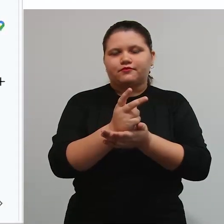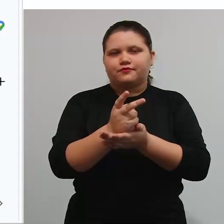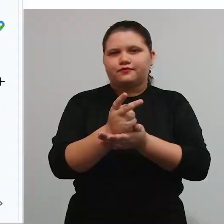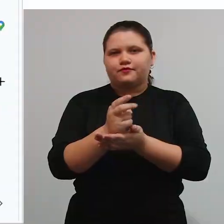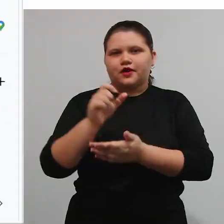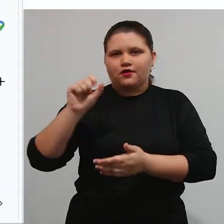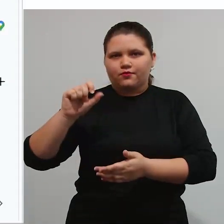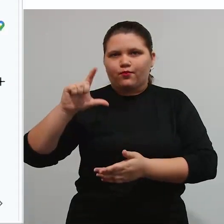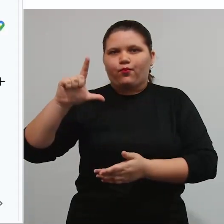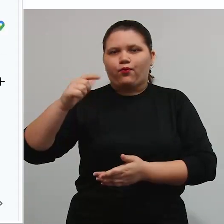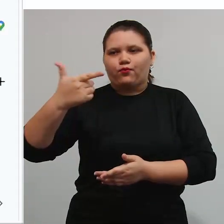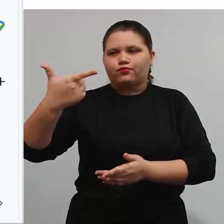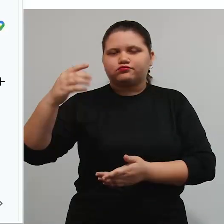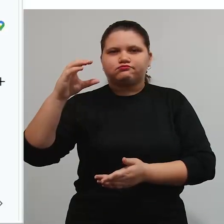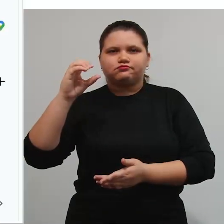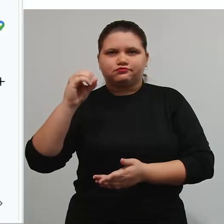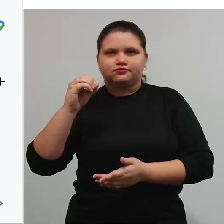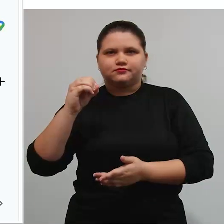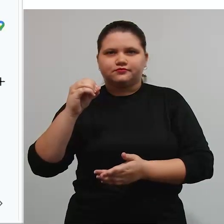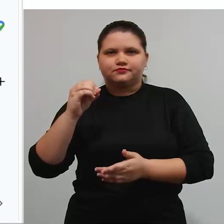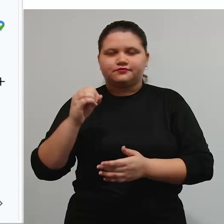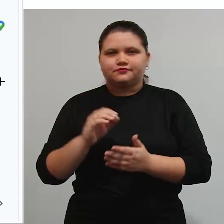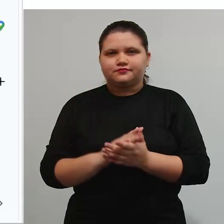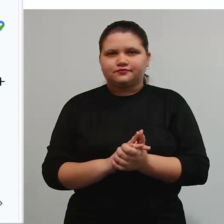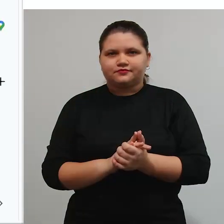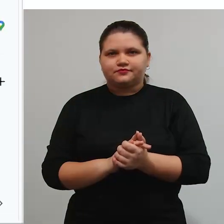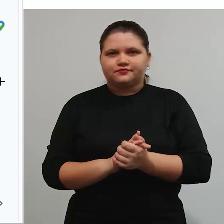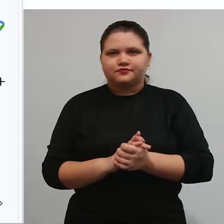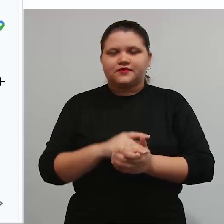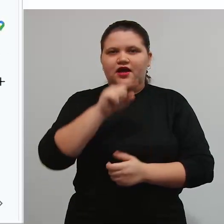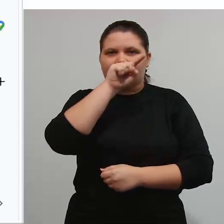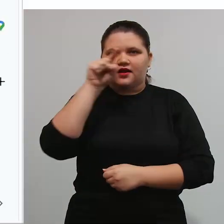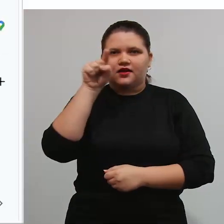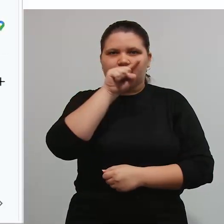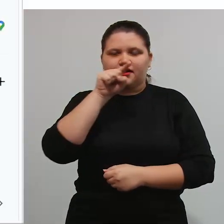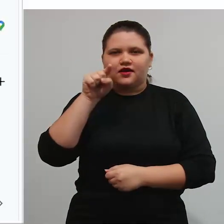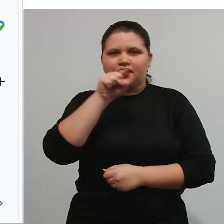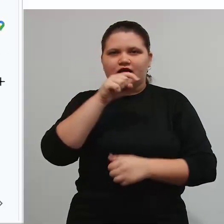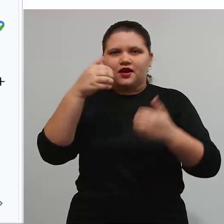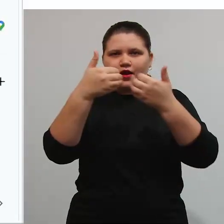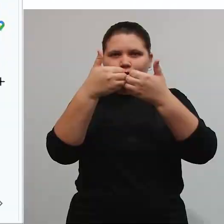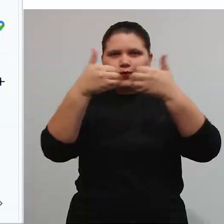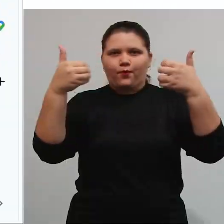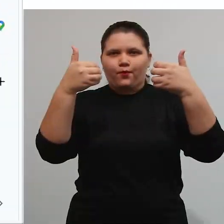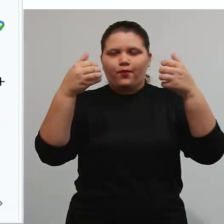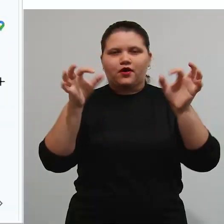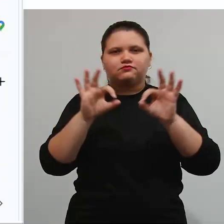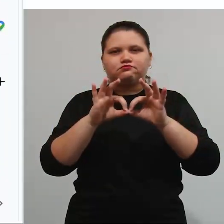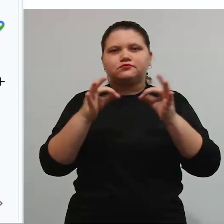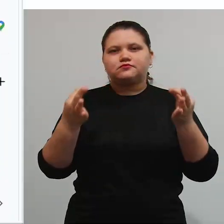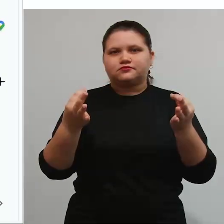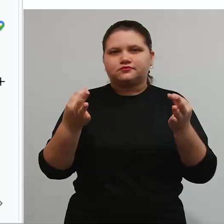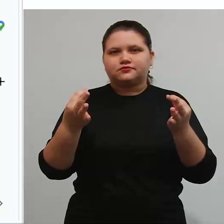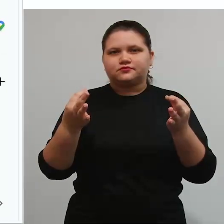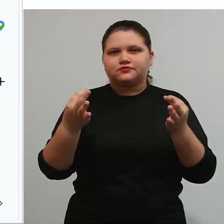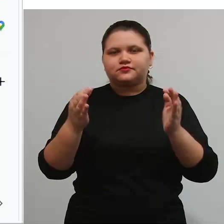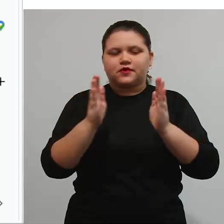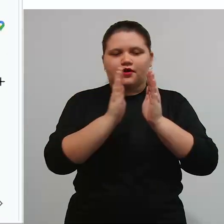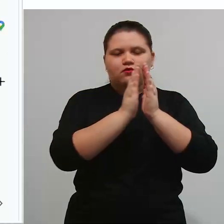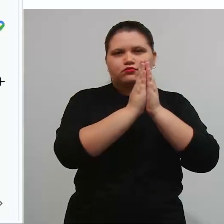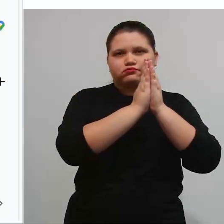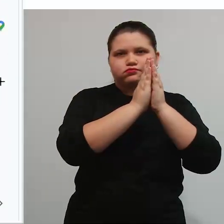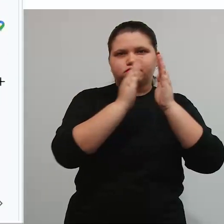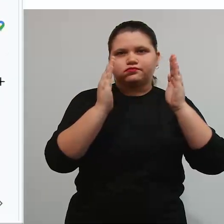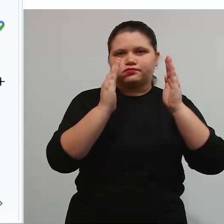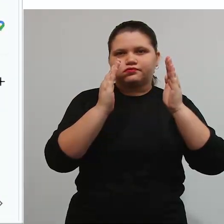O espaçamento entre as linhas é simples. E o meu recuo, né, eu não